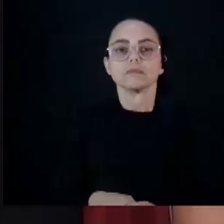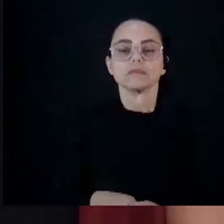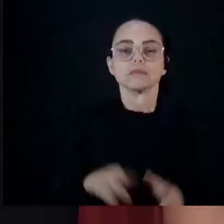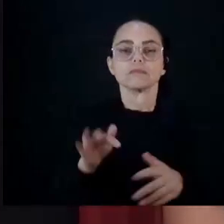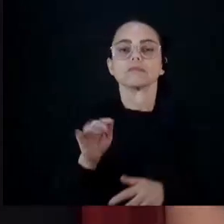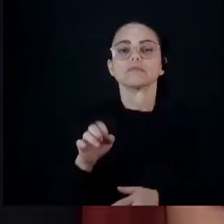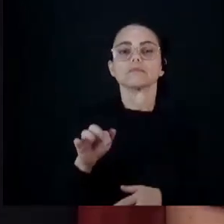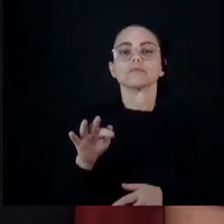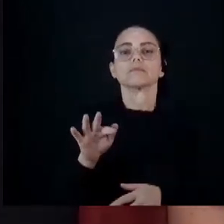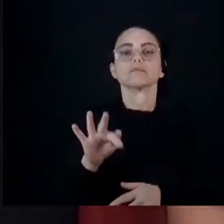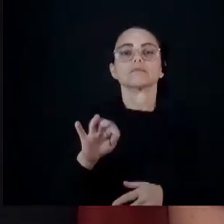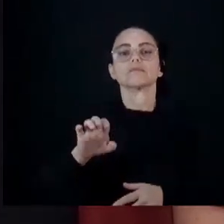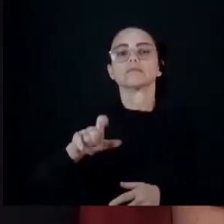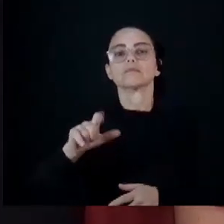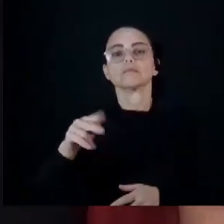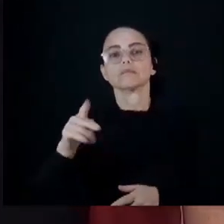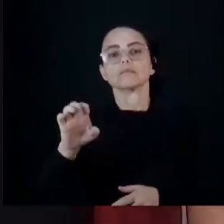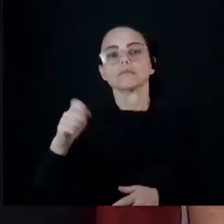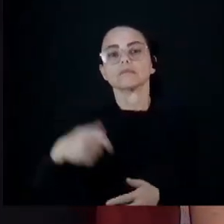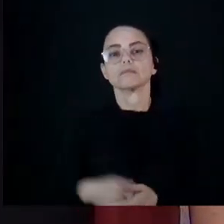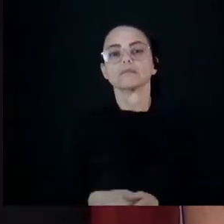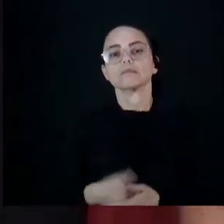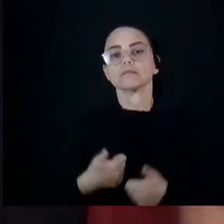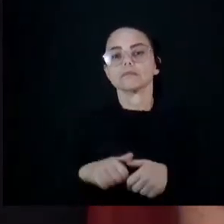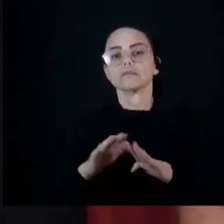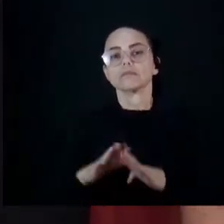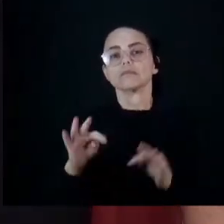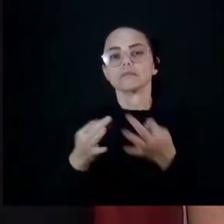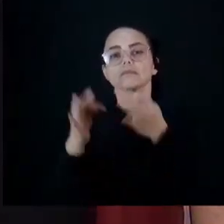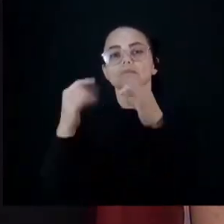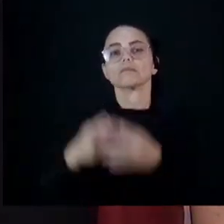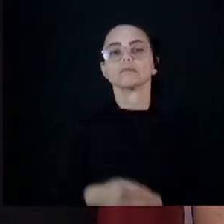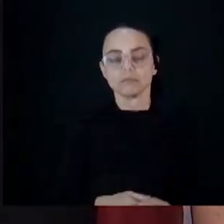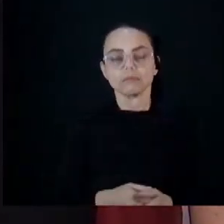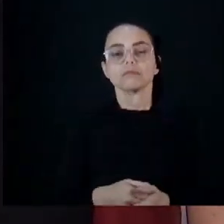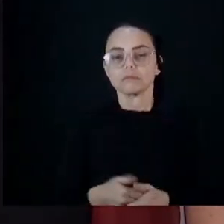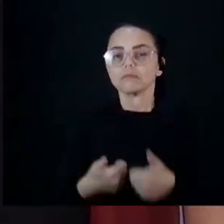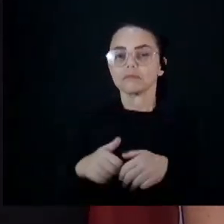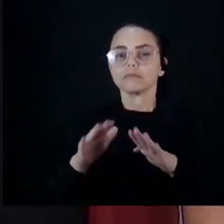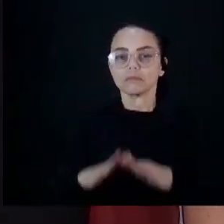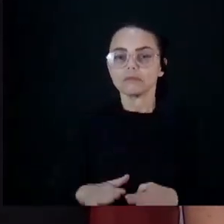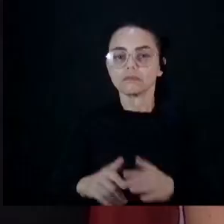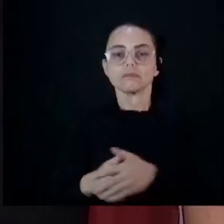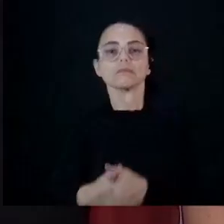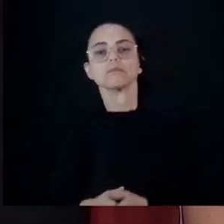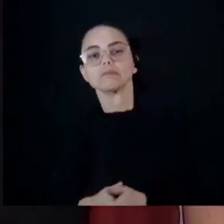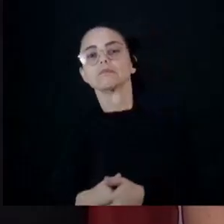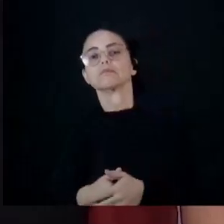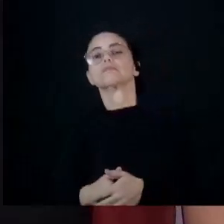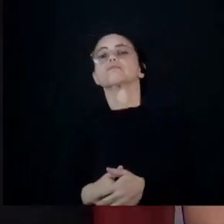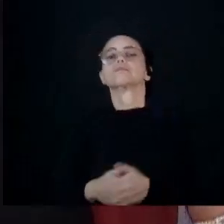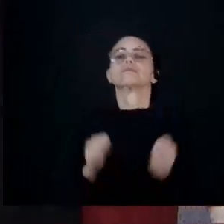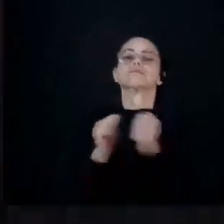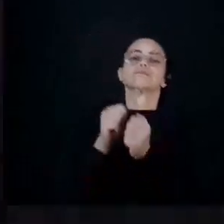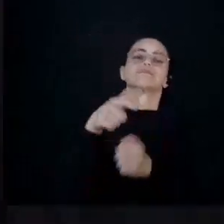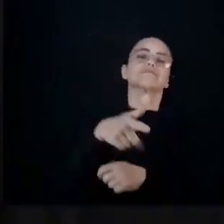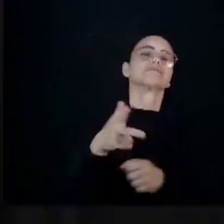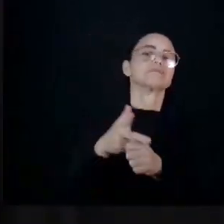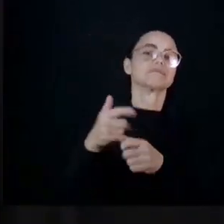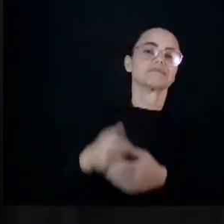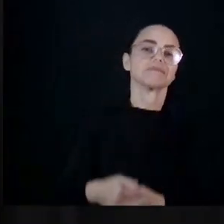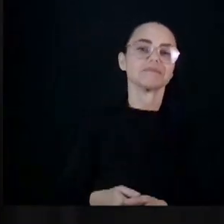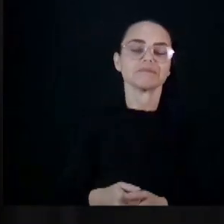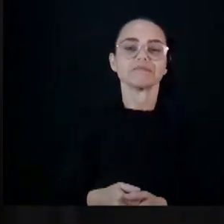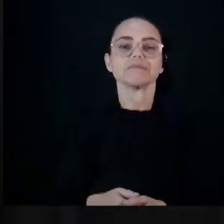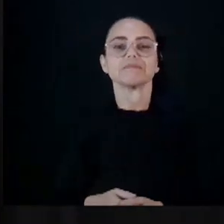por aqui e é isso, né? A tecnologia veio e veio para ficar, viu? Volto com você aí no estúdio.